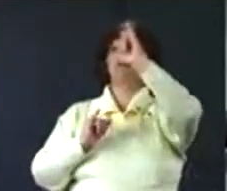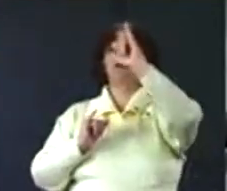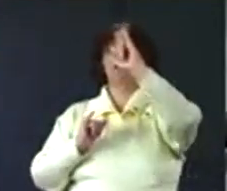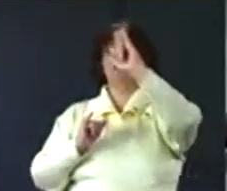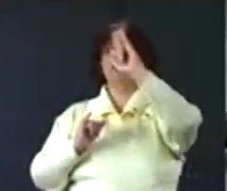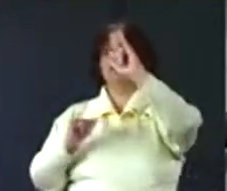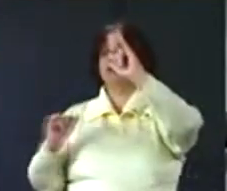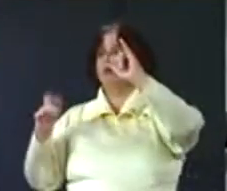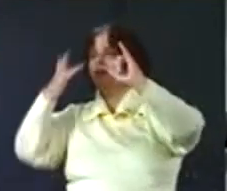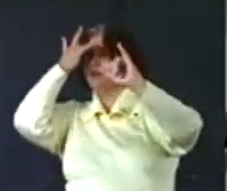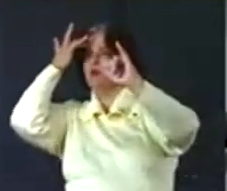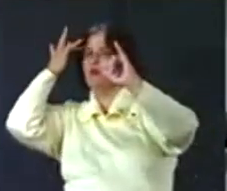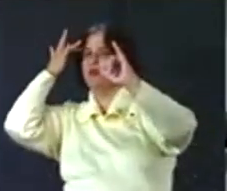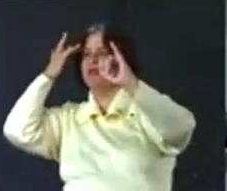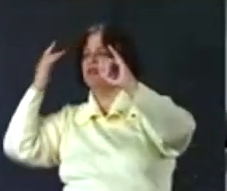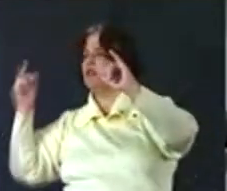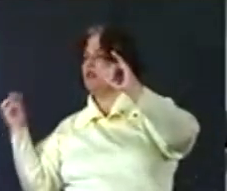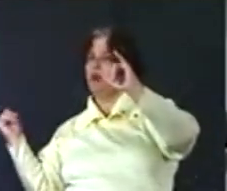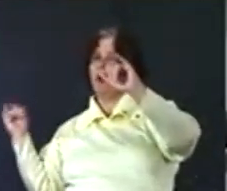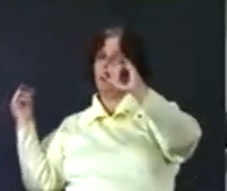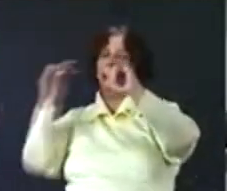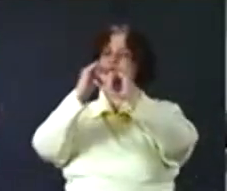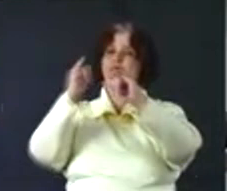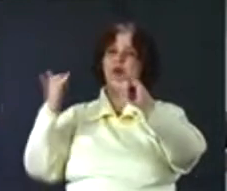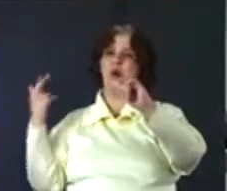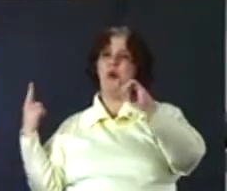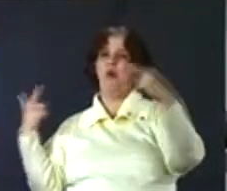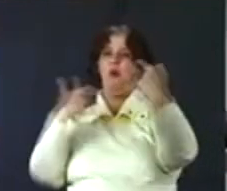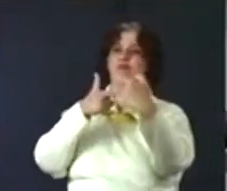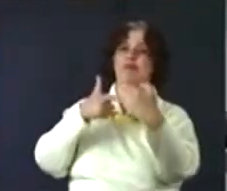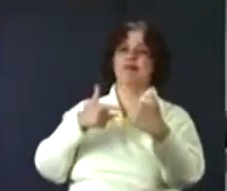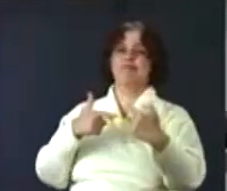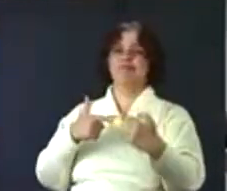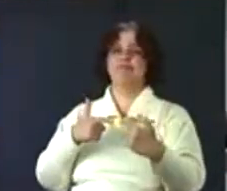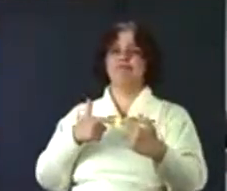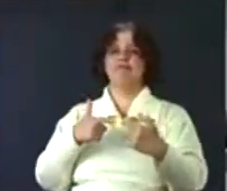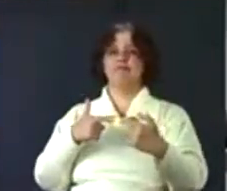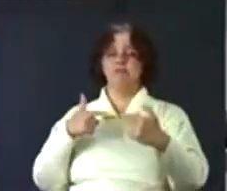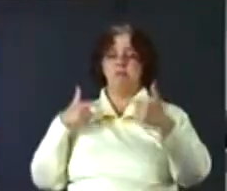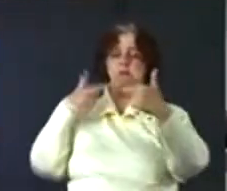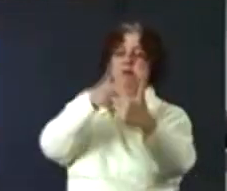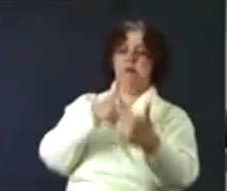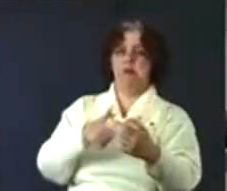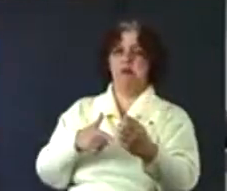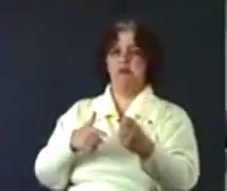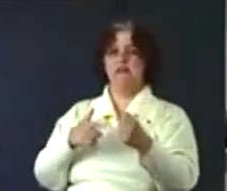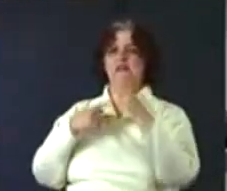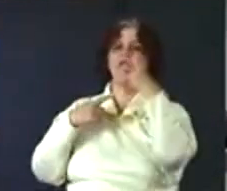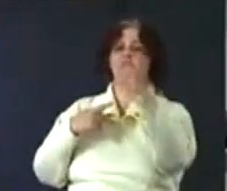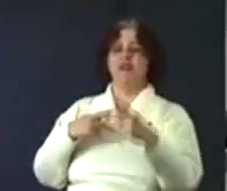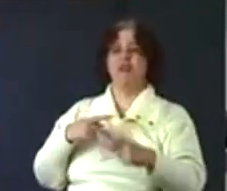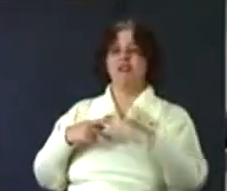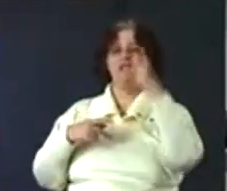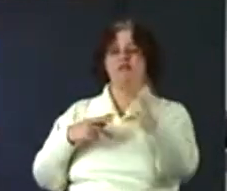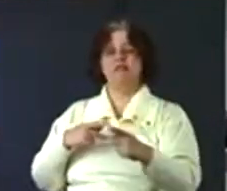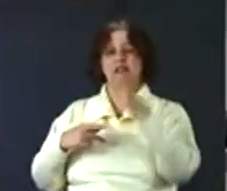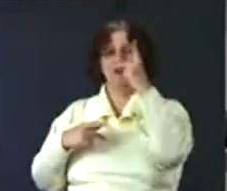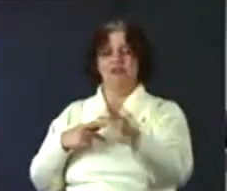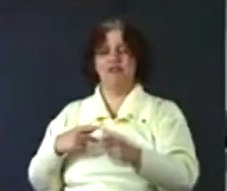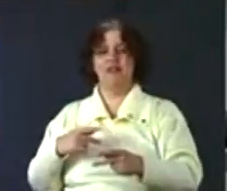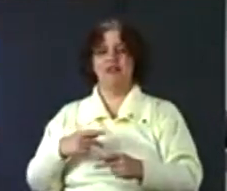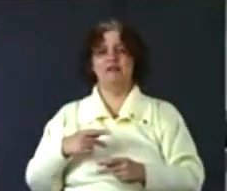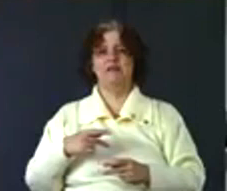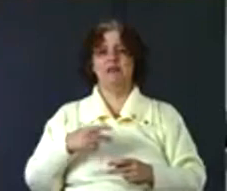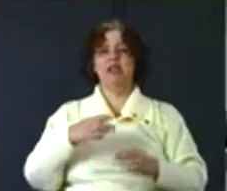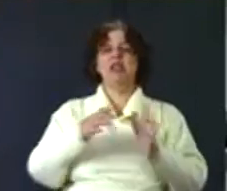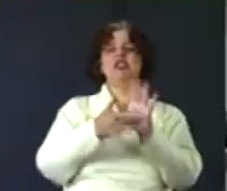Jesus não está indiferente a isto. O Senhor da igreja, aquele que deu a vida pela igreja, que derramou seu sangue precioso pela igreja,